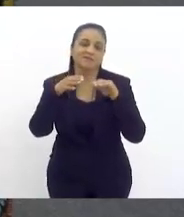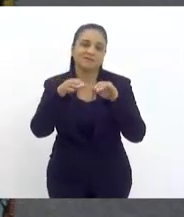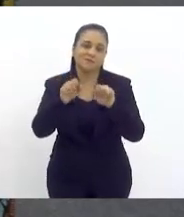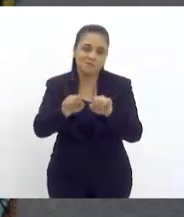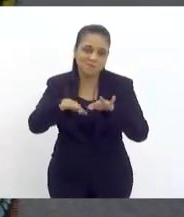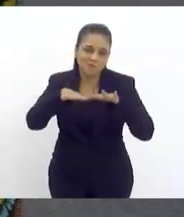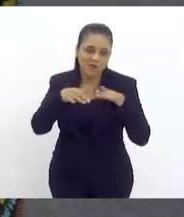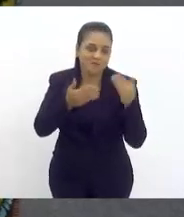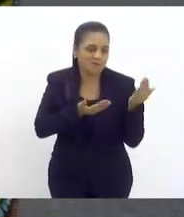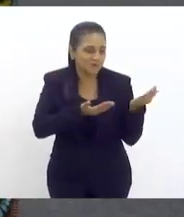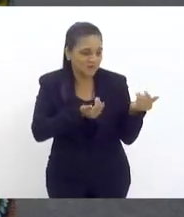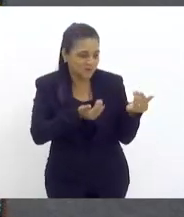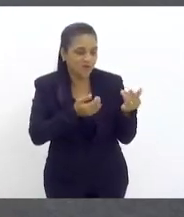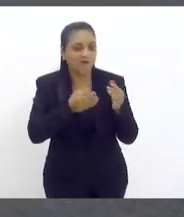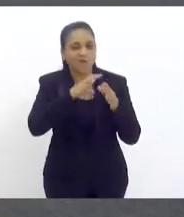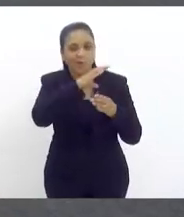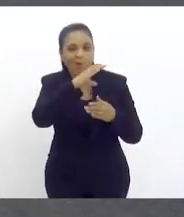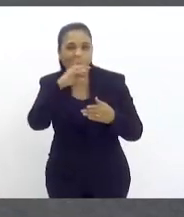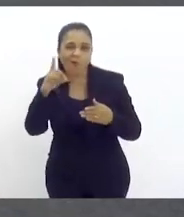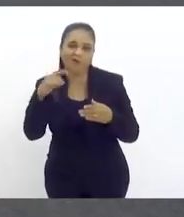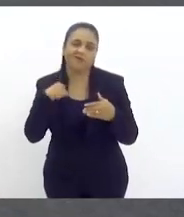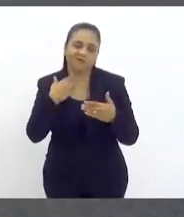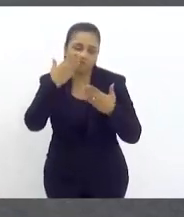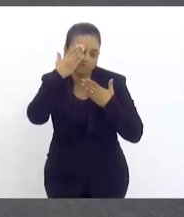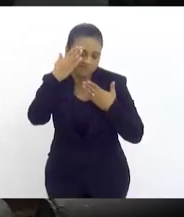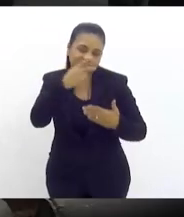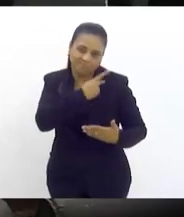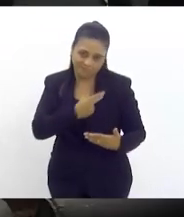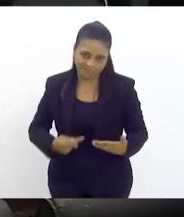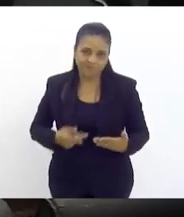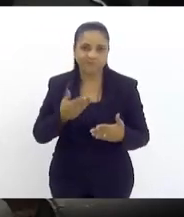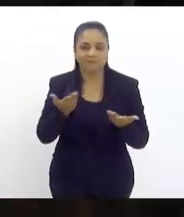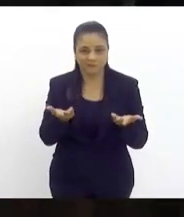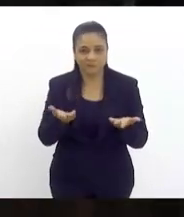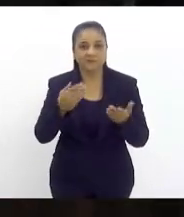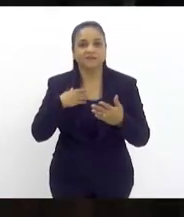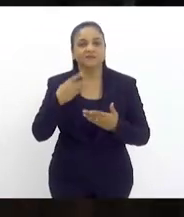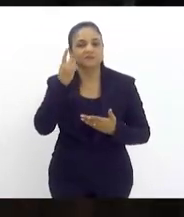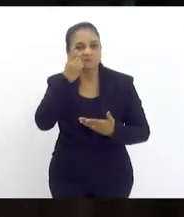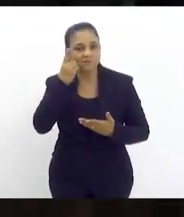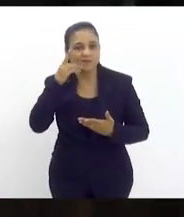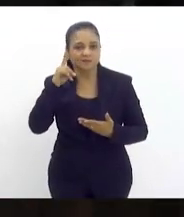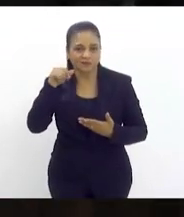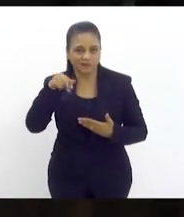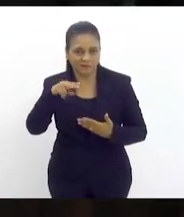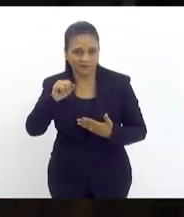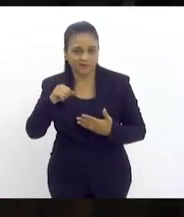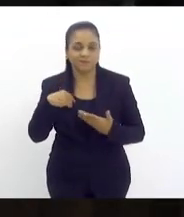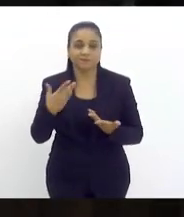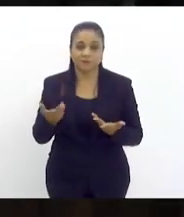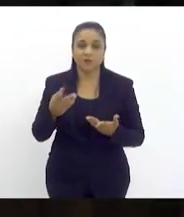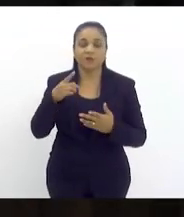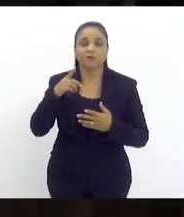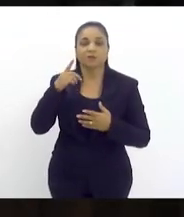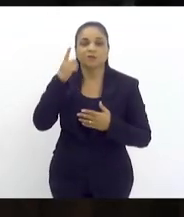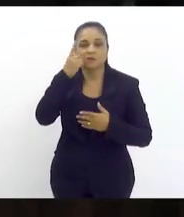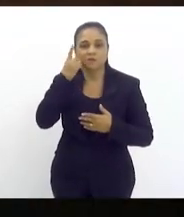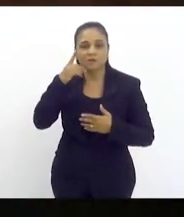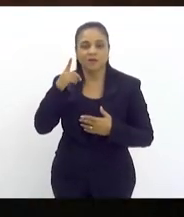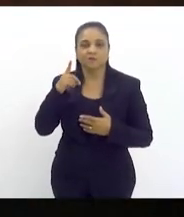ter coordenado. Muito obrigado, presidente, pelo momento. Obrigado, deputada Dani. Deputado Fred Pacheco. Presidente, para discutir